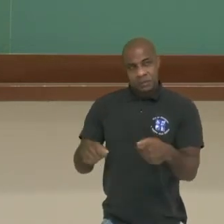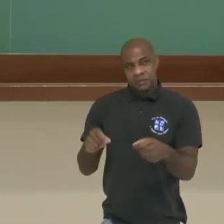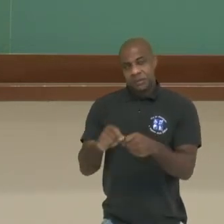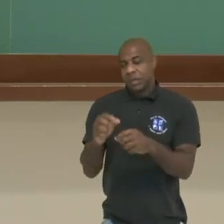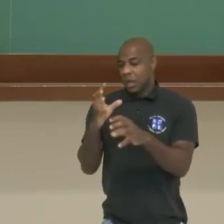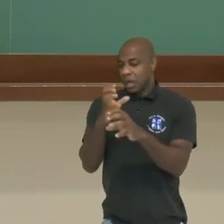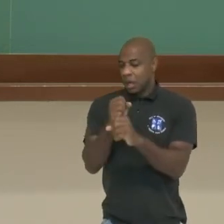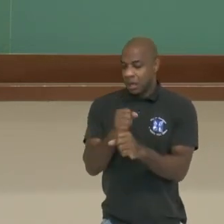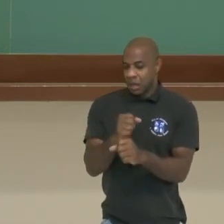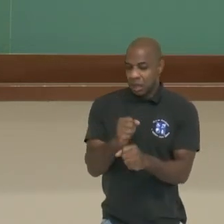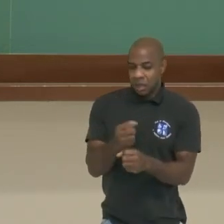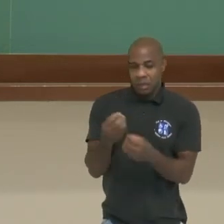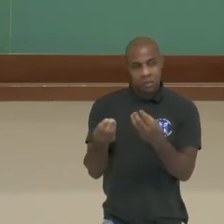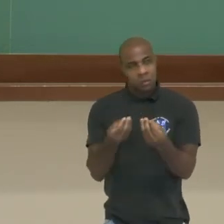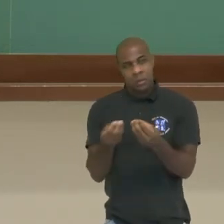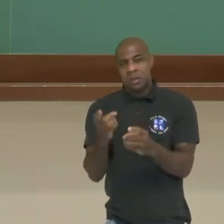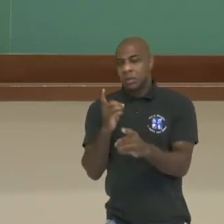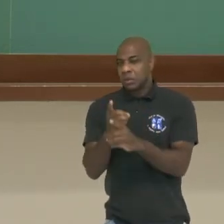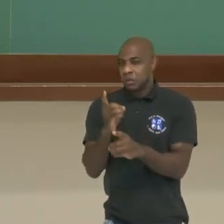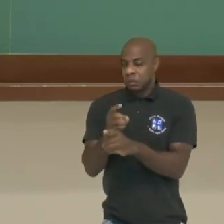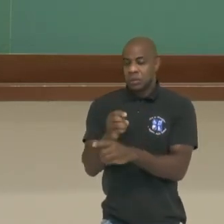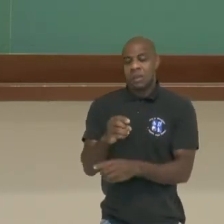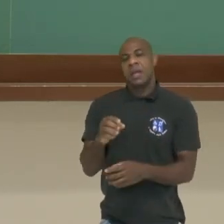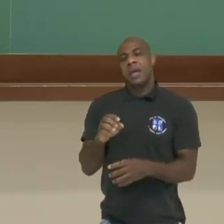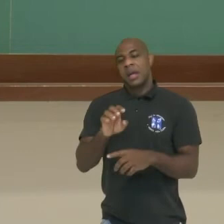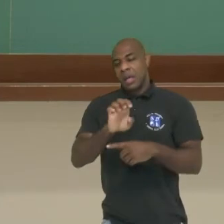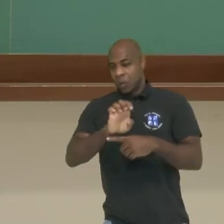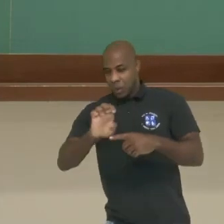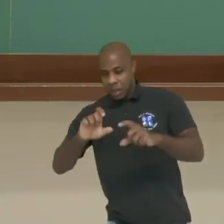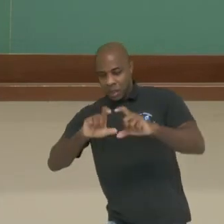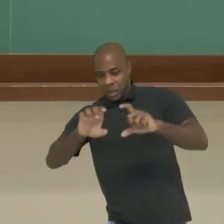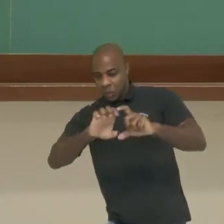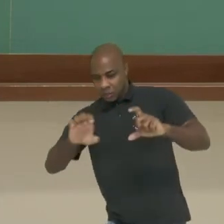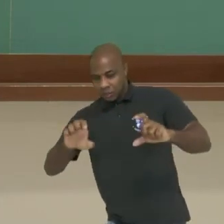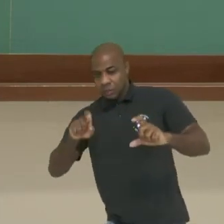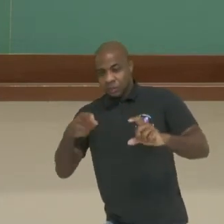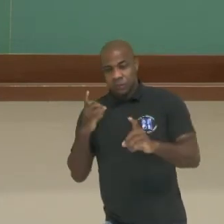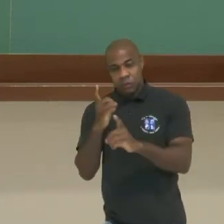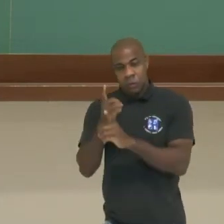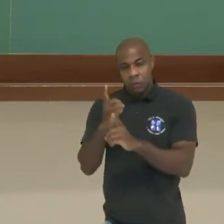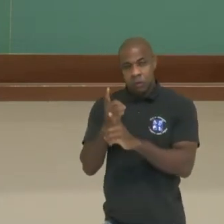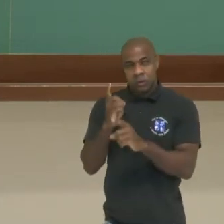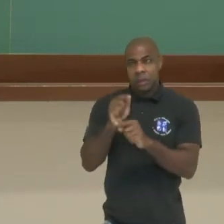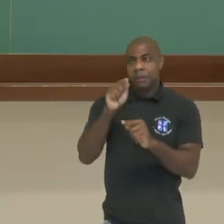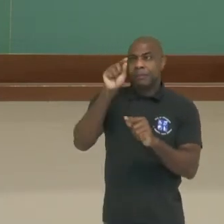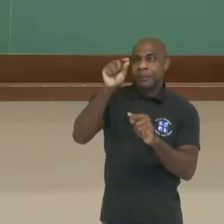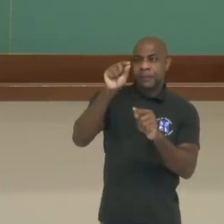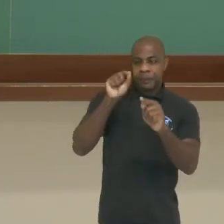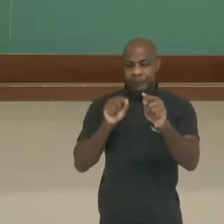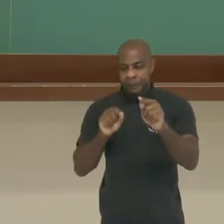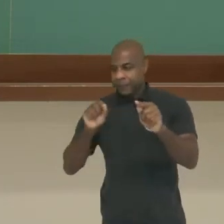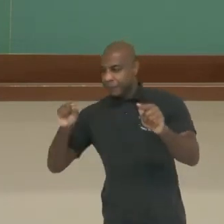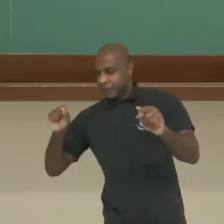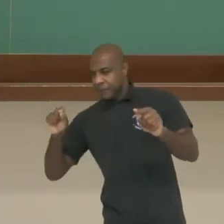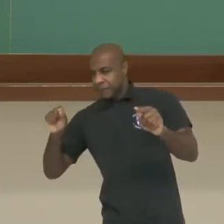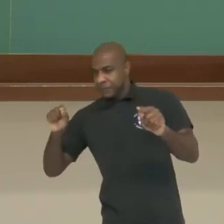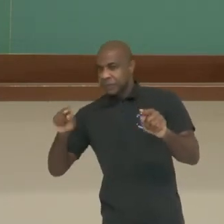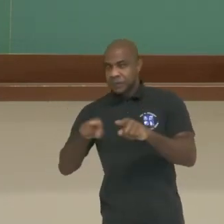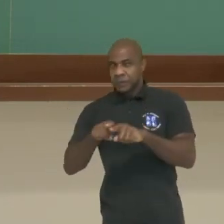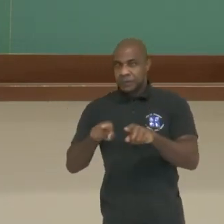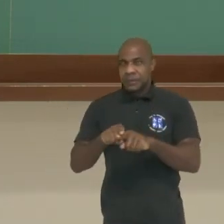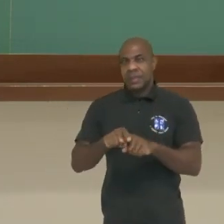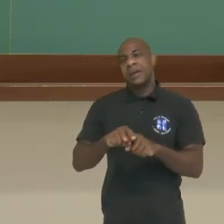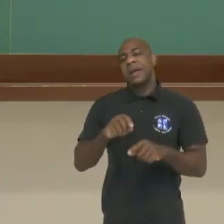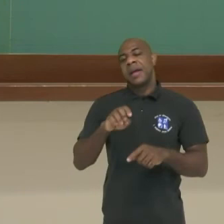para calcular, precisava achar a equação da reta e depois encontrar dois pontos de intersecção com o eixo das abscissas e o eixo